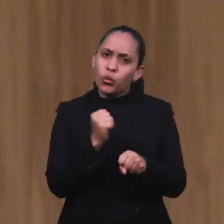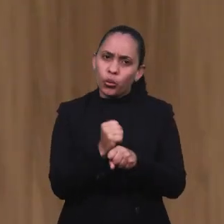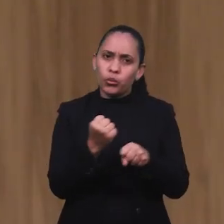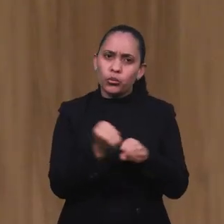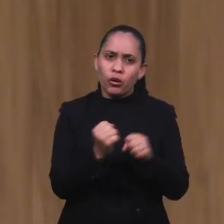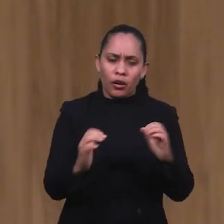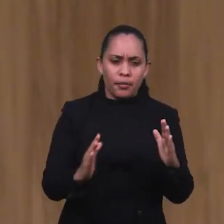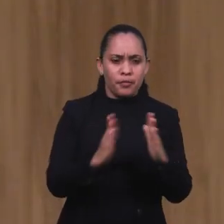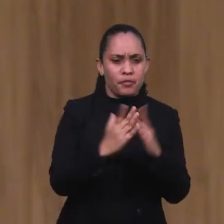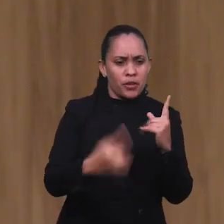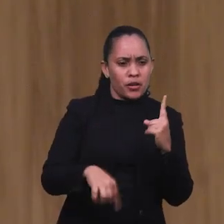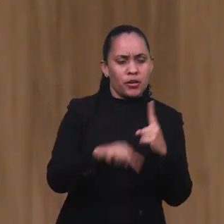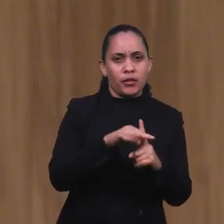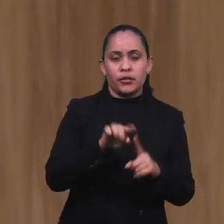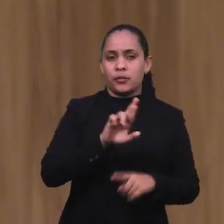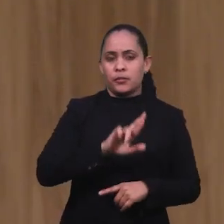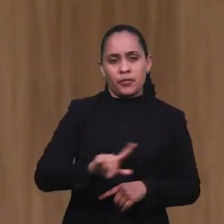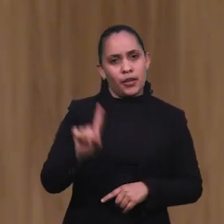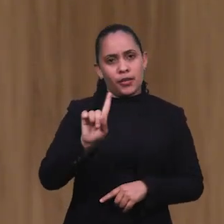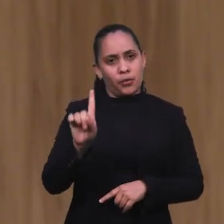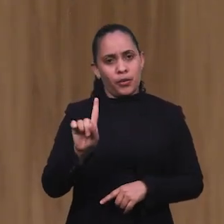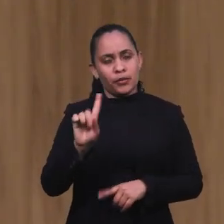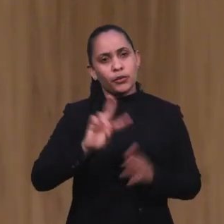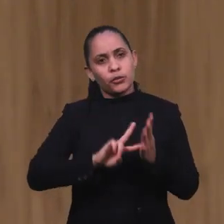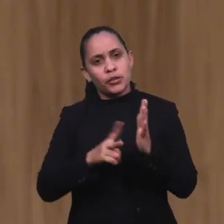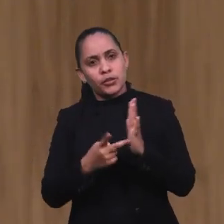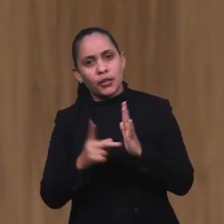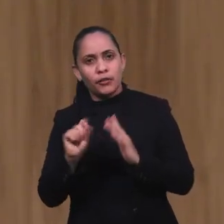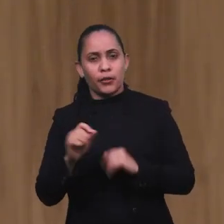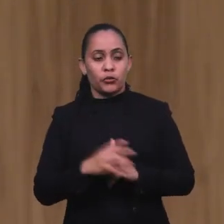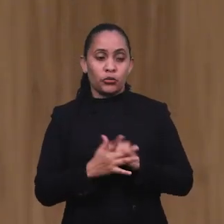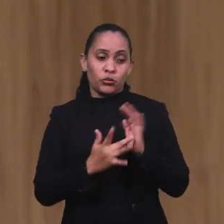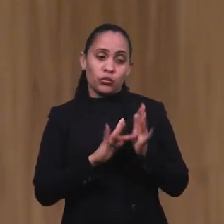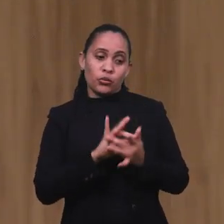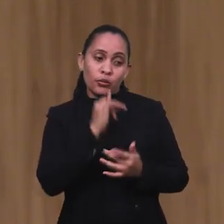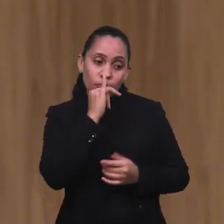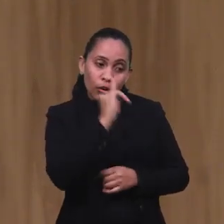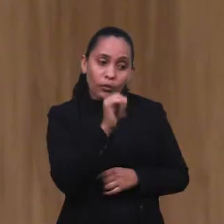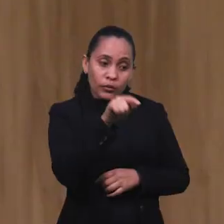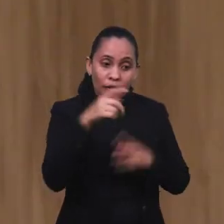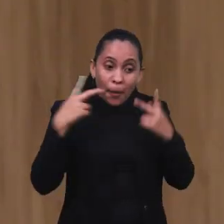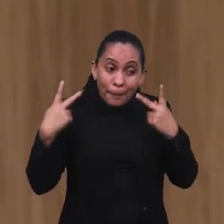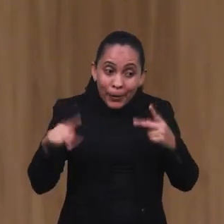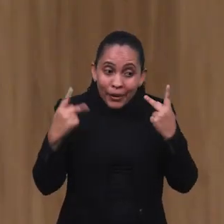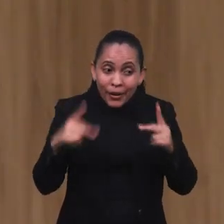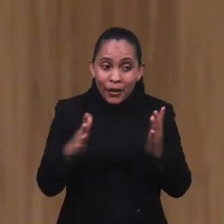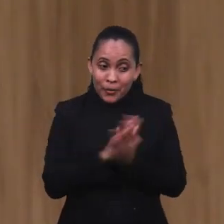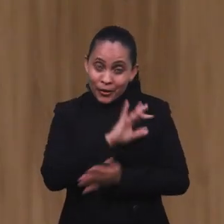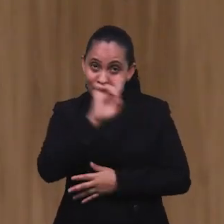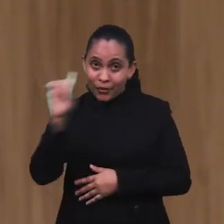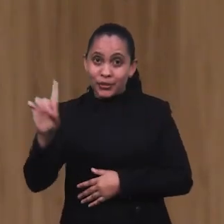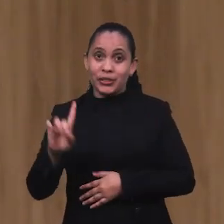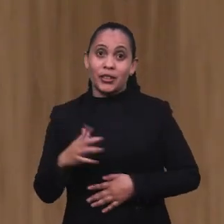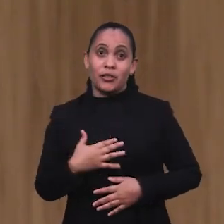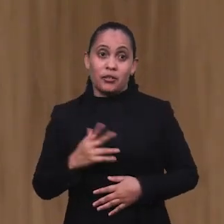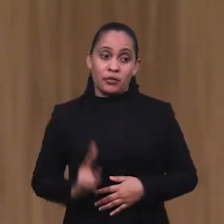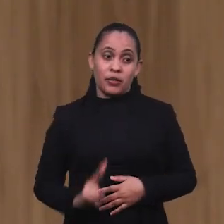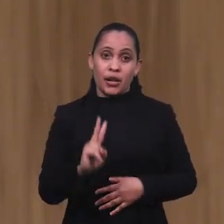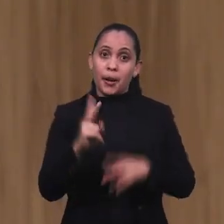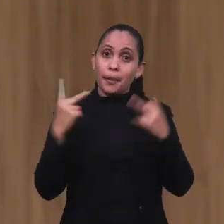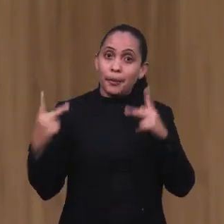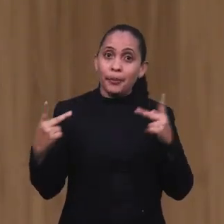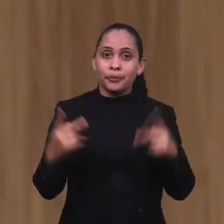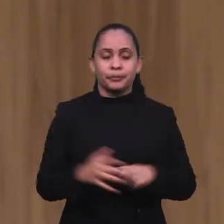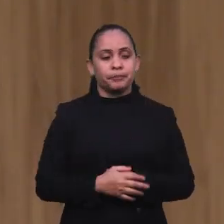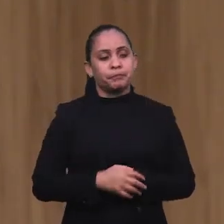disse, né? Que Jesus, quando ele falou sobre Jesus falou aquilo. Então, Cristo, o Filho de Deus vivo. É ali que edificarei a igreja.